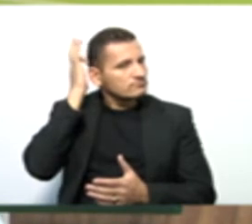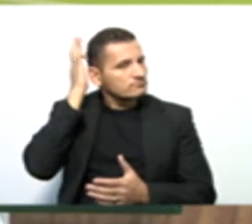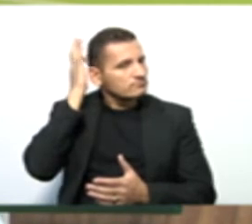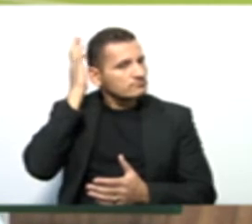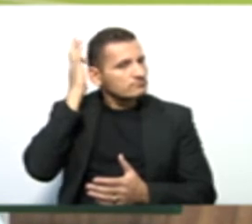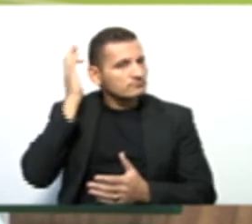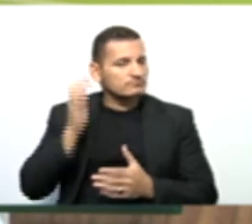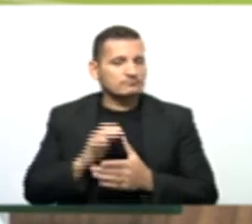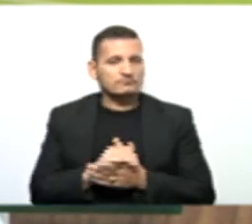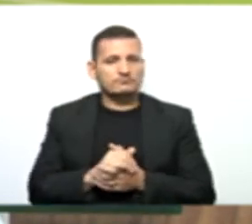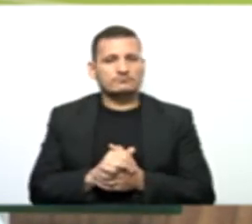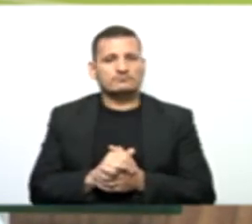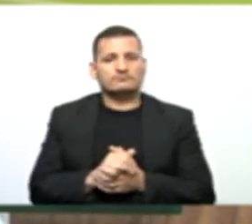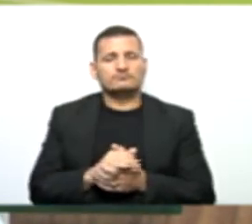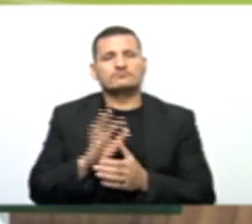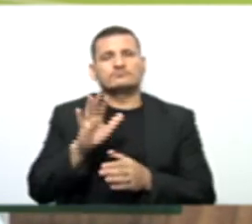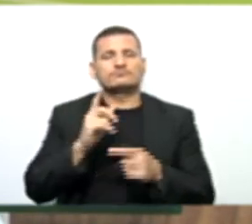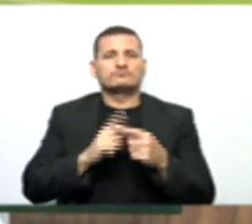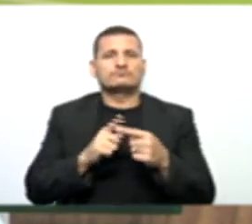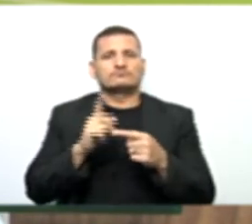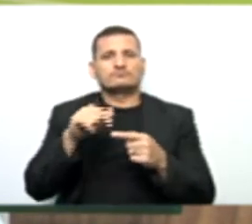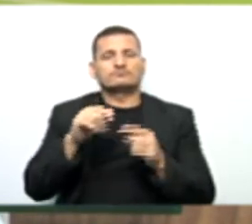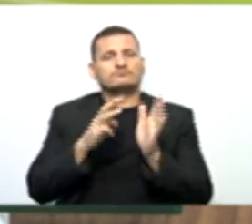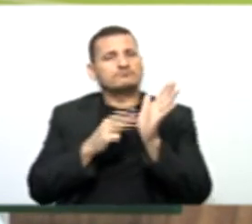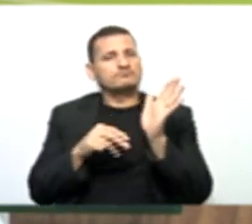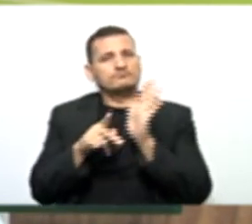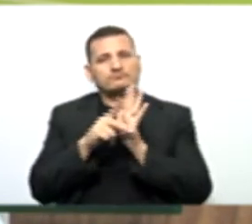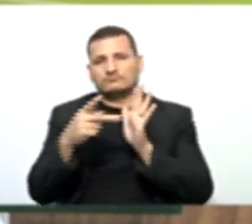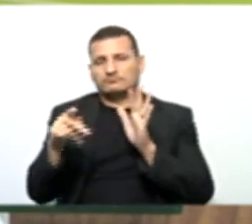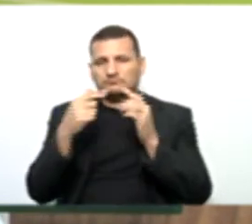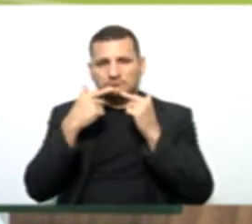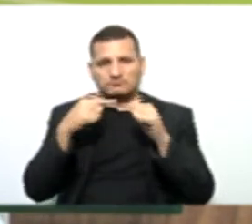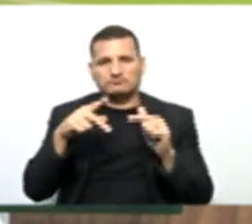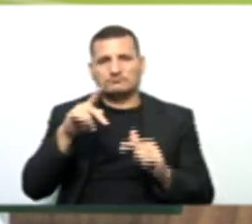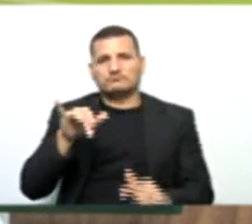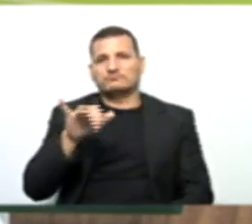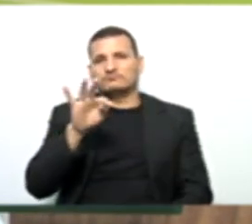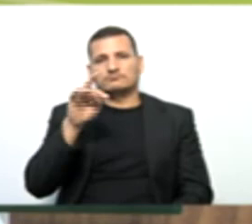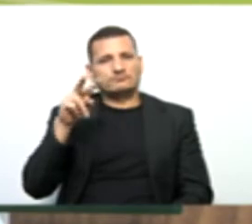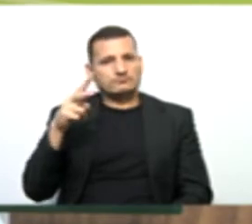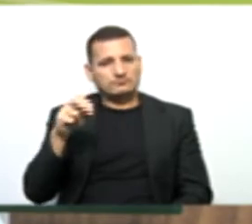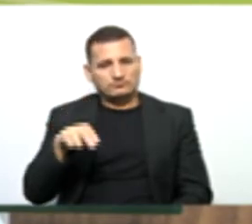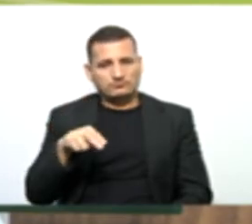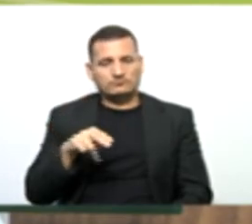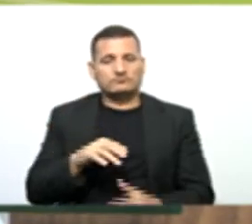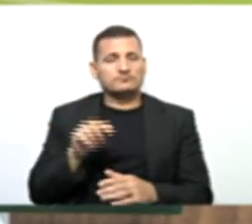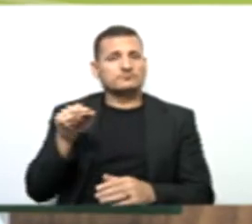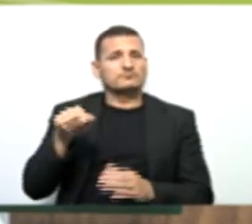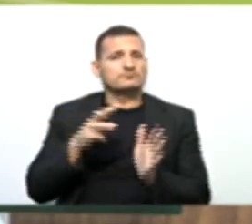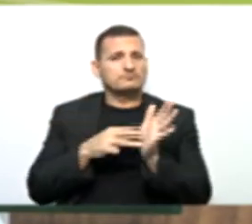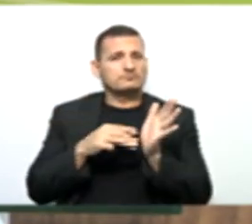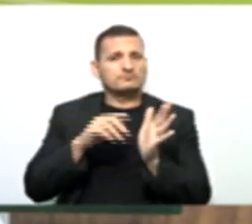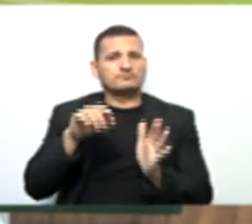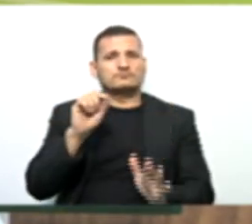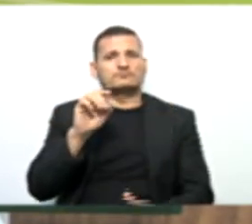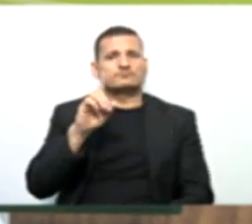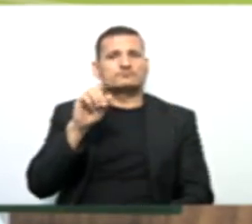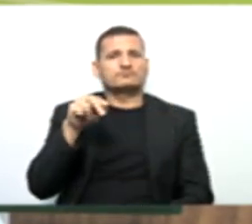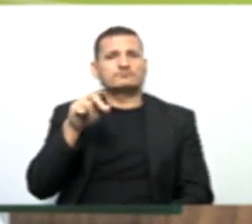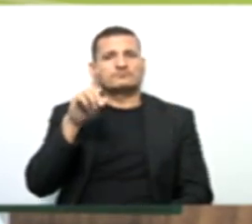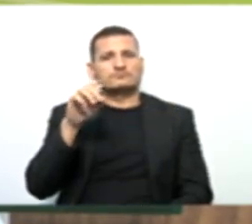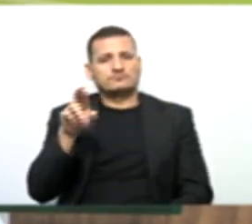Porque esse é um método reservado da linguagem Python. A comunidade Python chama esses métodos de dunder.